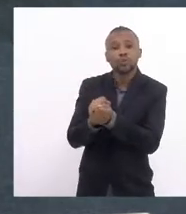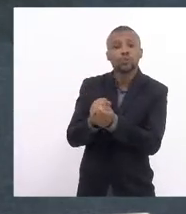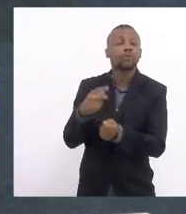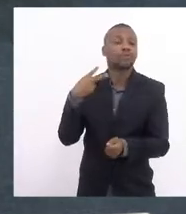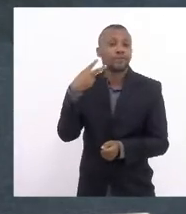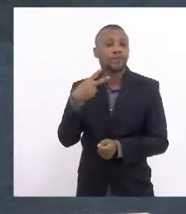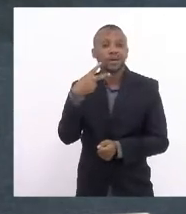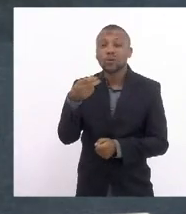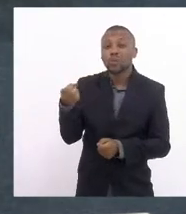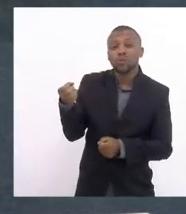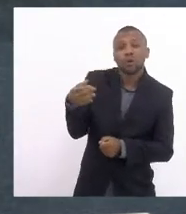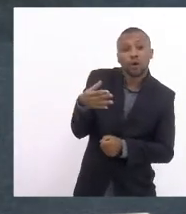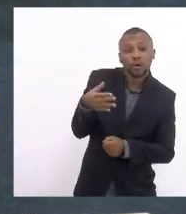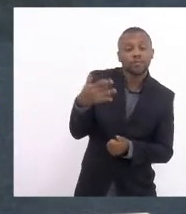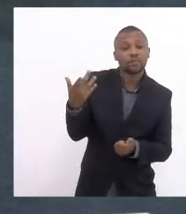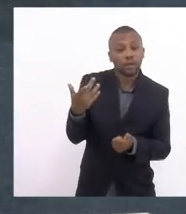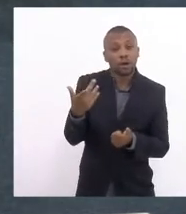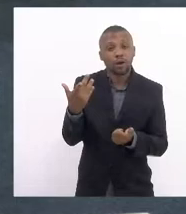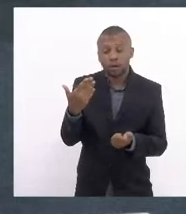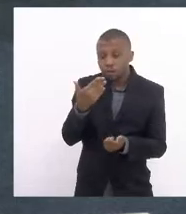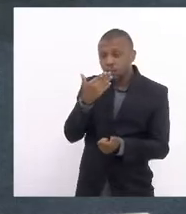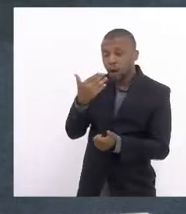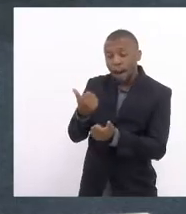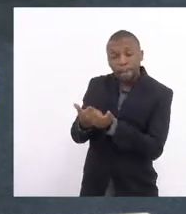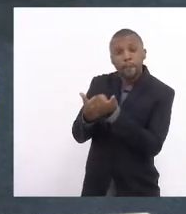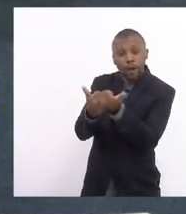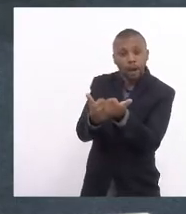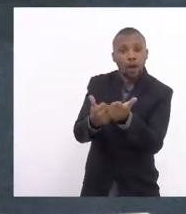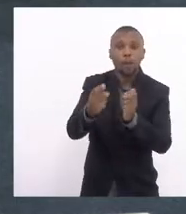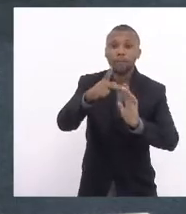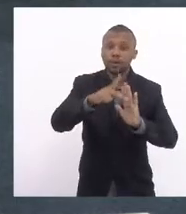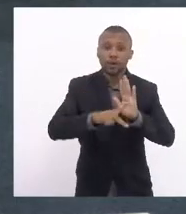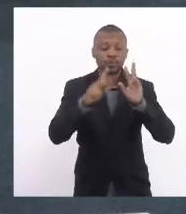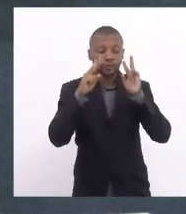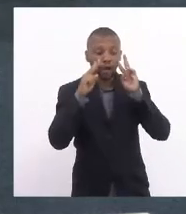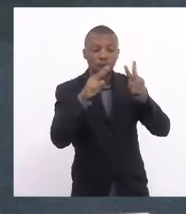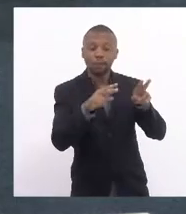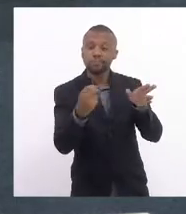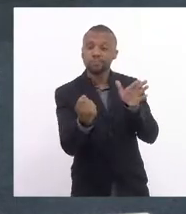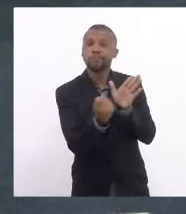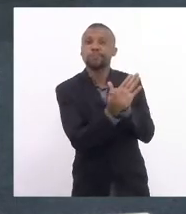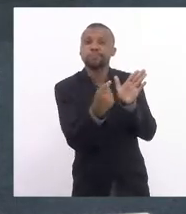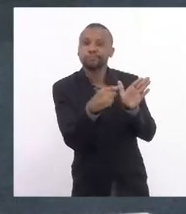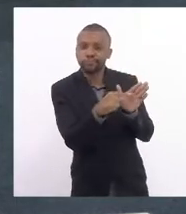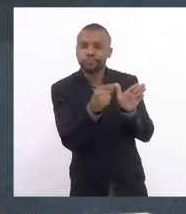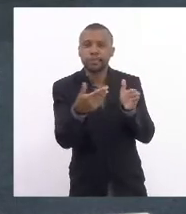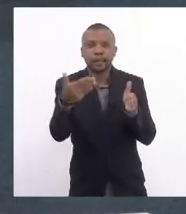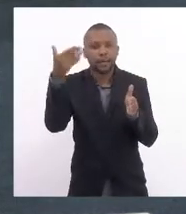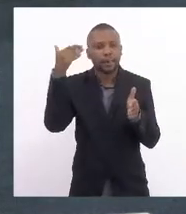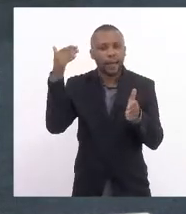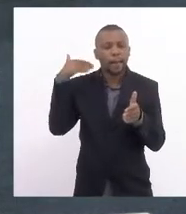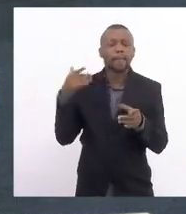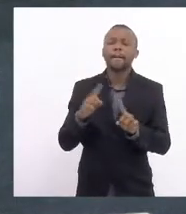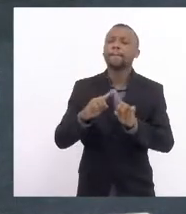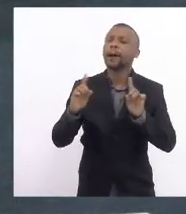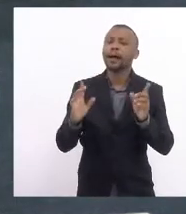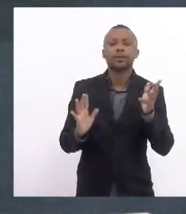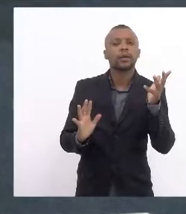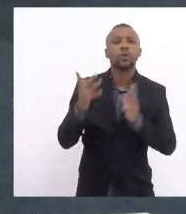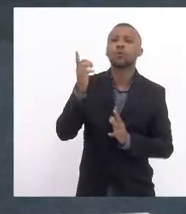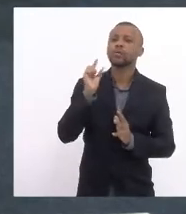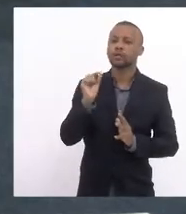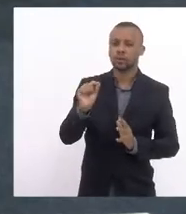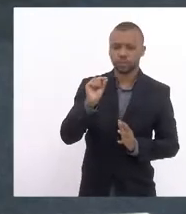mandato. Eu fui a favor do tombamento, sim. Eu fui a favor do tombamento na época. Só que o que aconteceu, presidente? O que